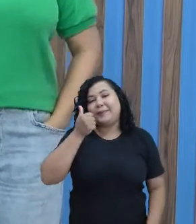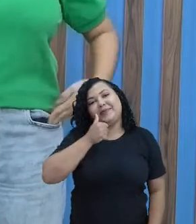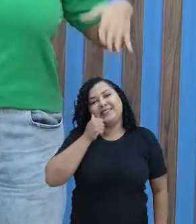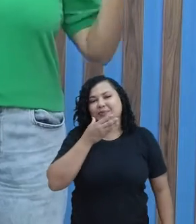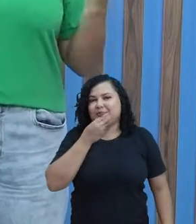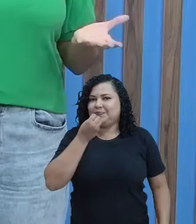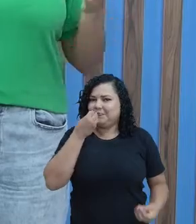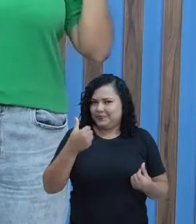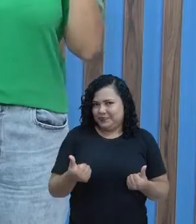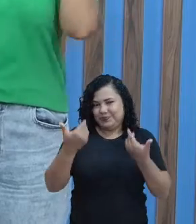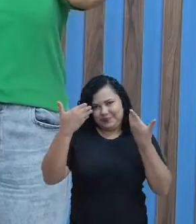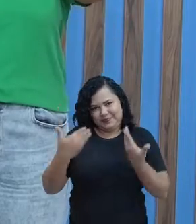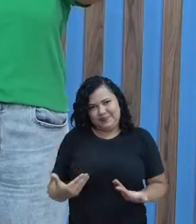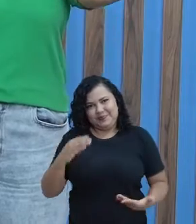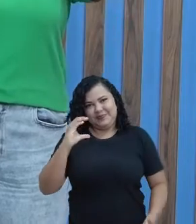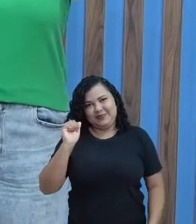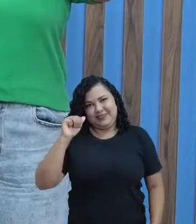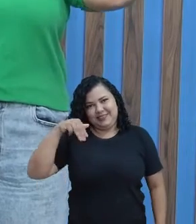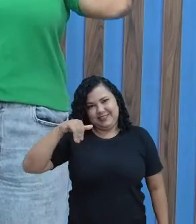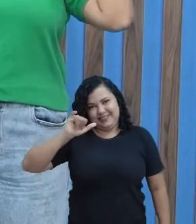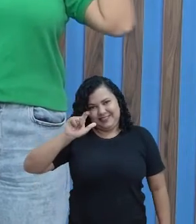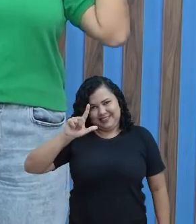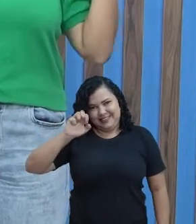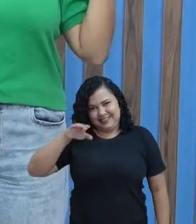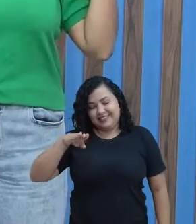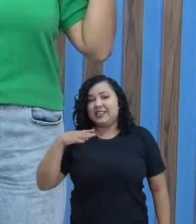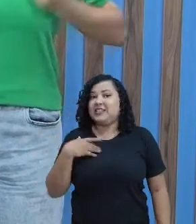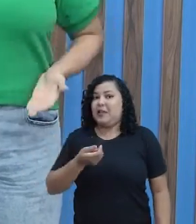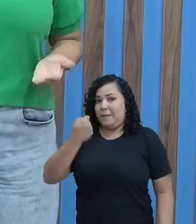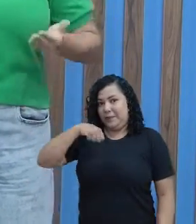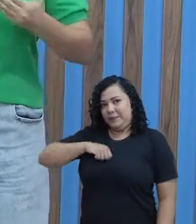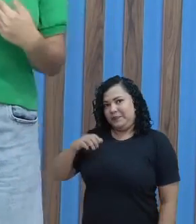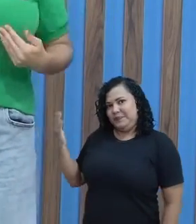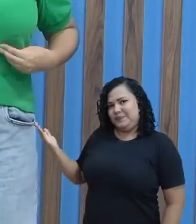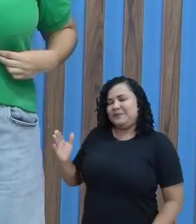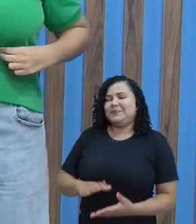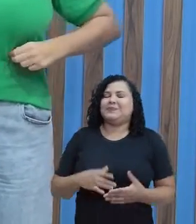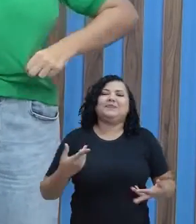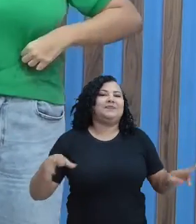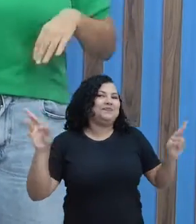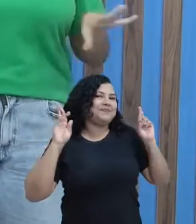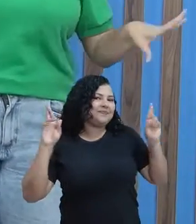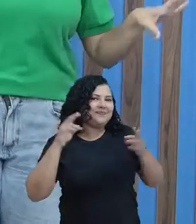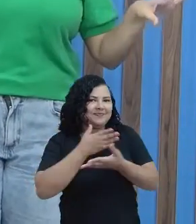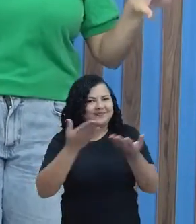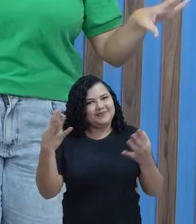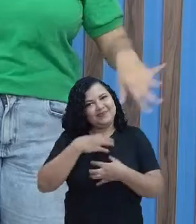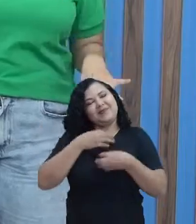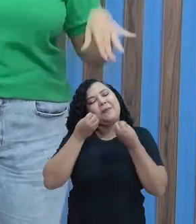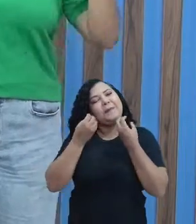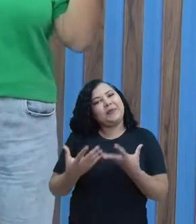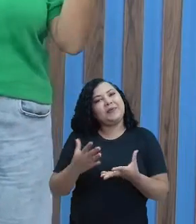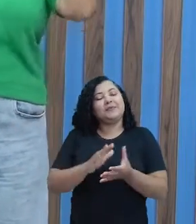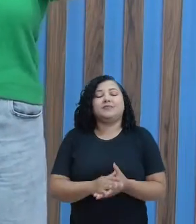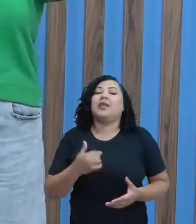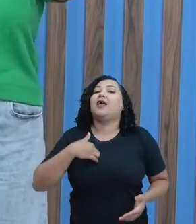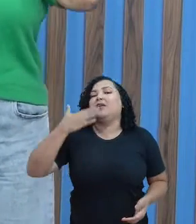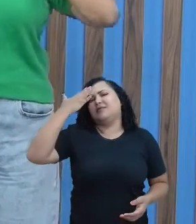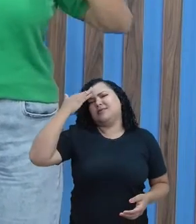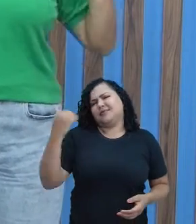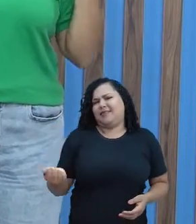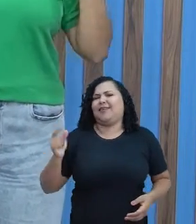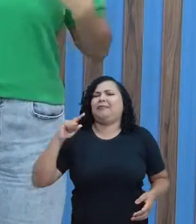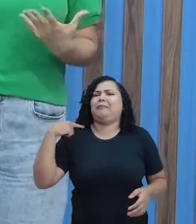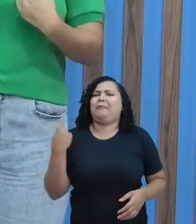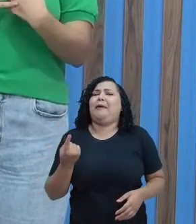tudo bem? Eu sou Camille Borba e este é o meu sinal. Espero que vocês estejam ótimos. E eu sei que depois de uma aula